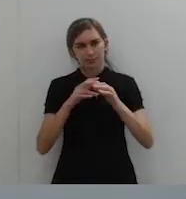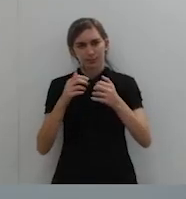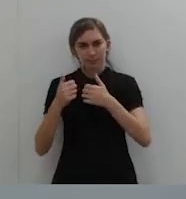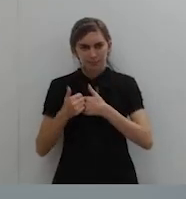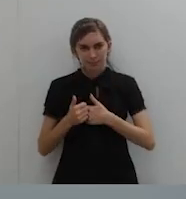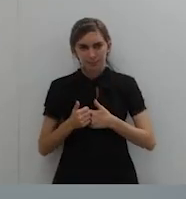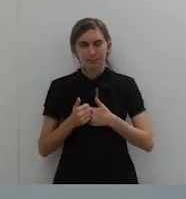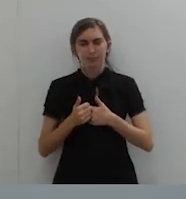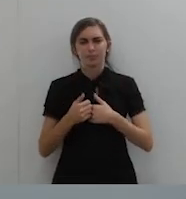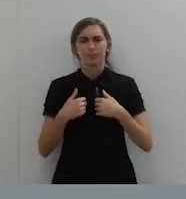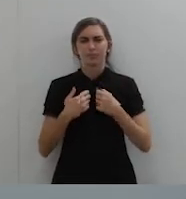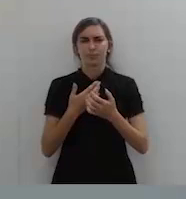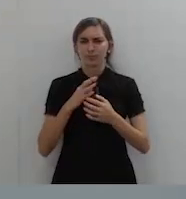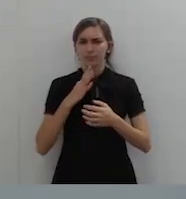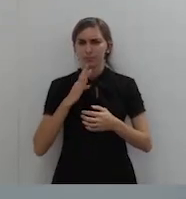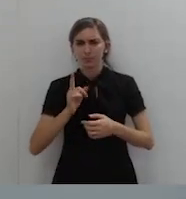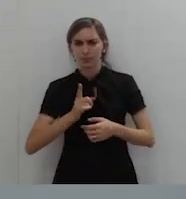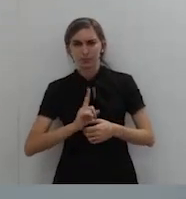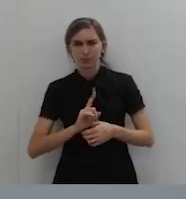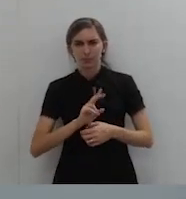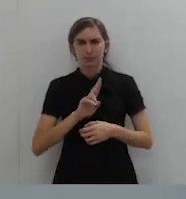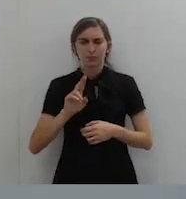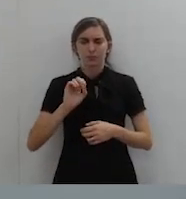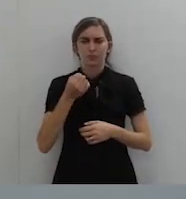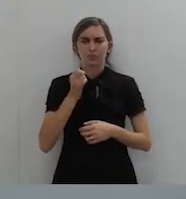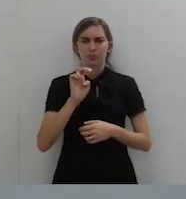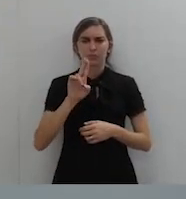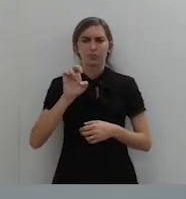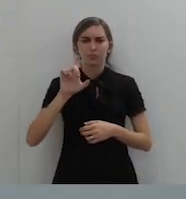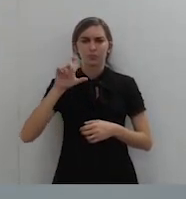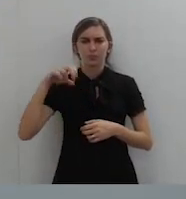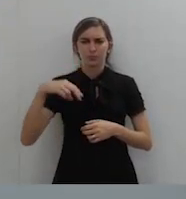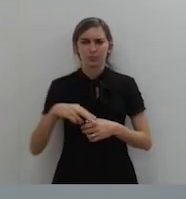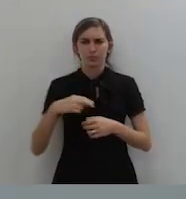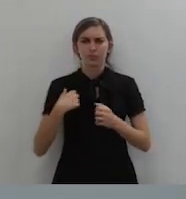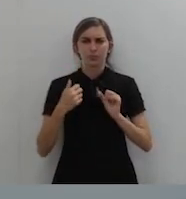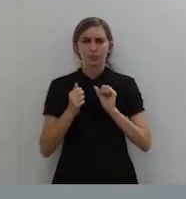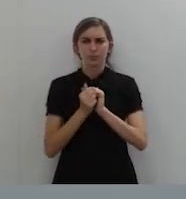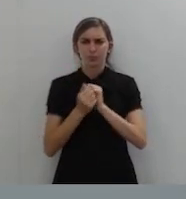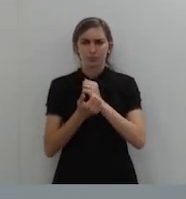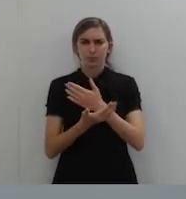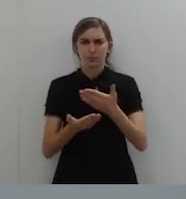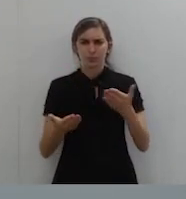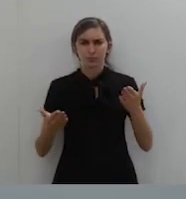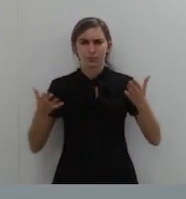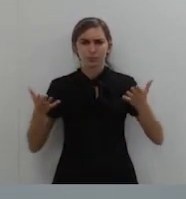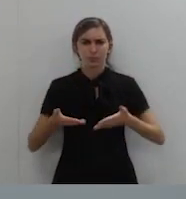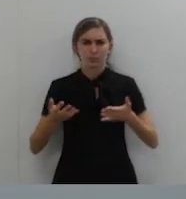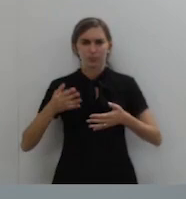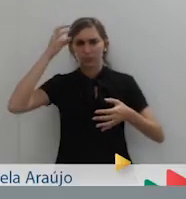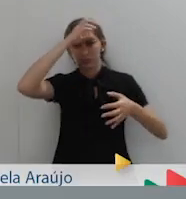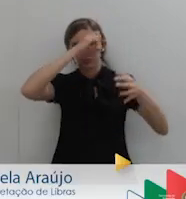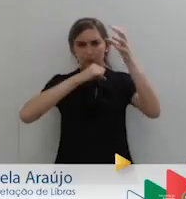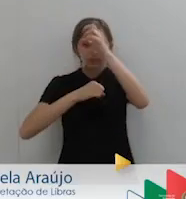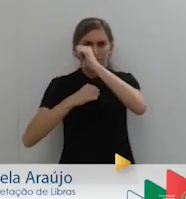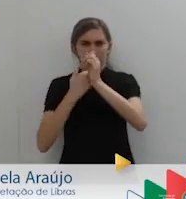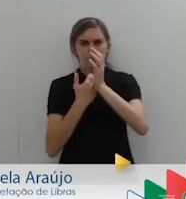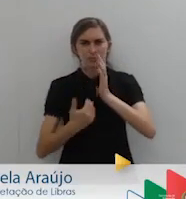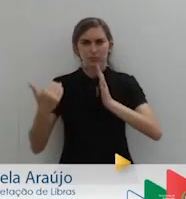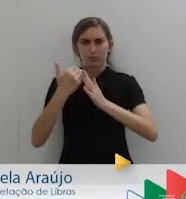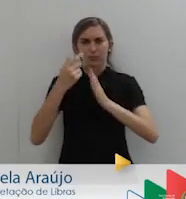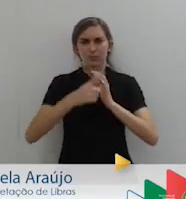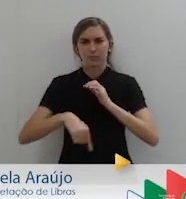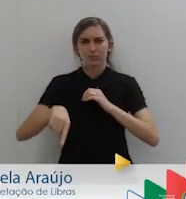Olá, tudo bem? Para quem não me conhece, meu nome é Suelen Vanessa e estaremos com vocês aqui hoje para aprendermos um pouquinho mais